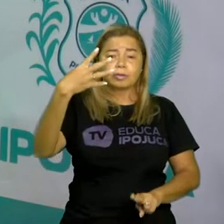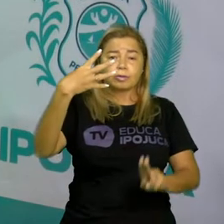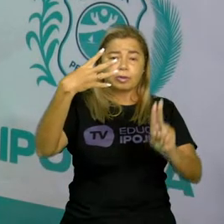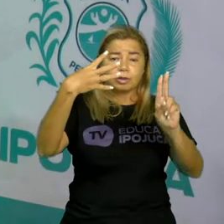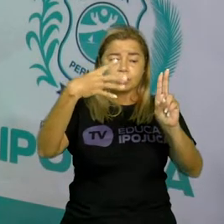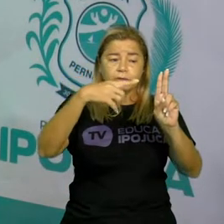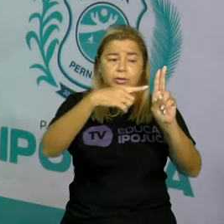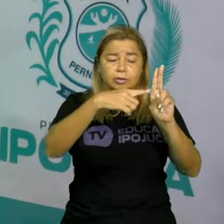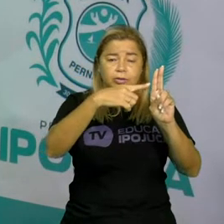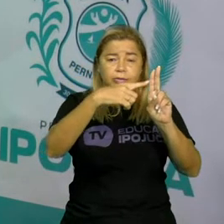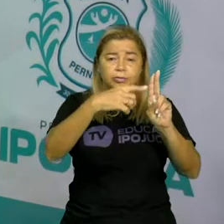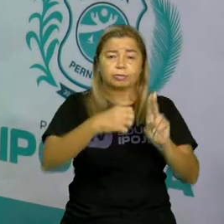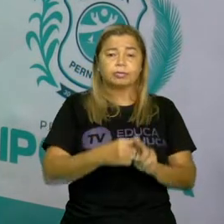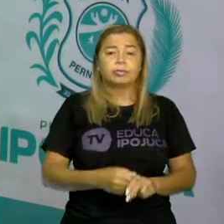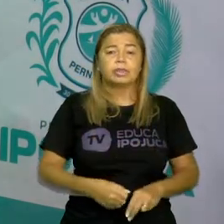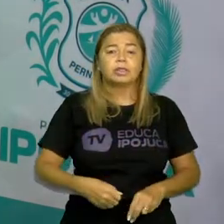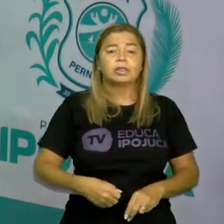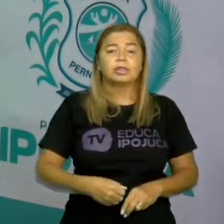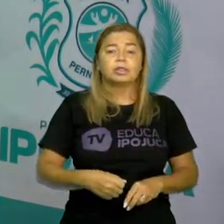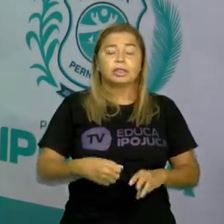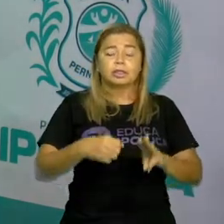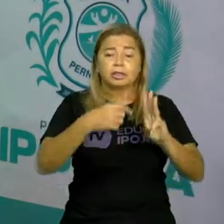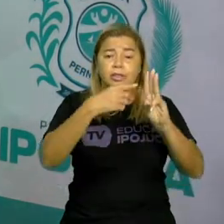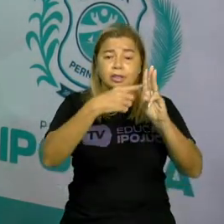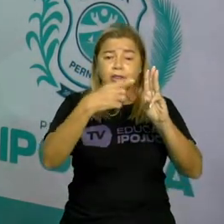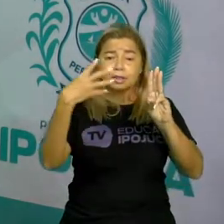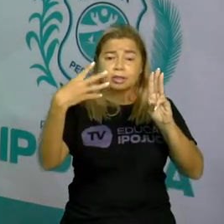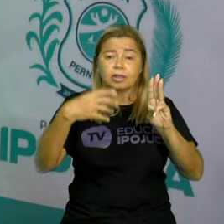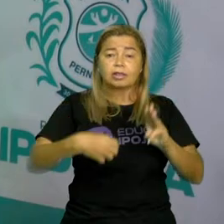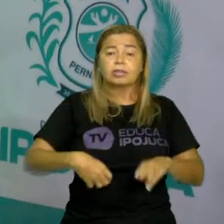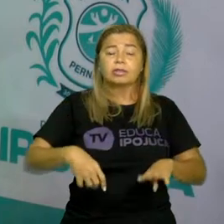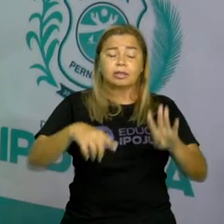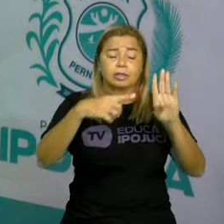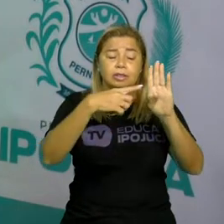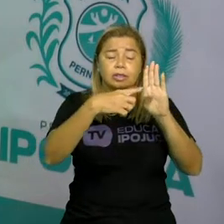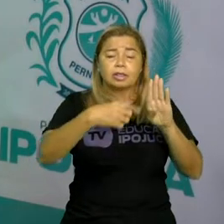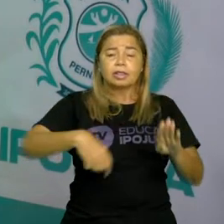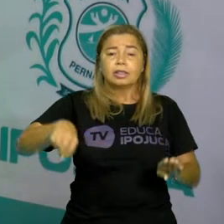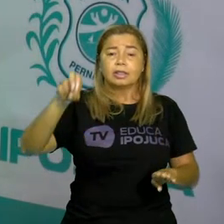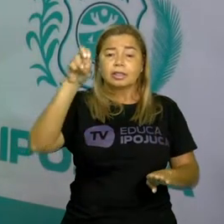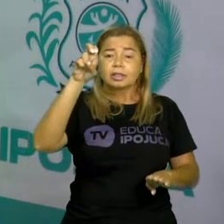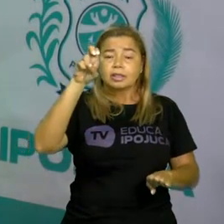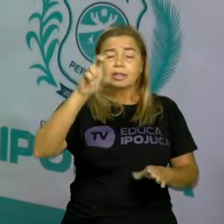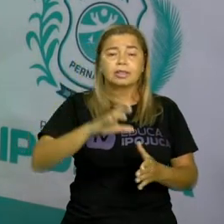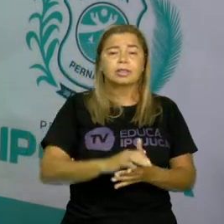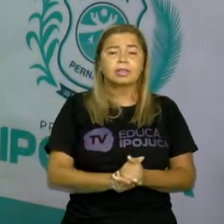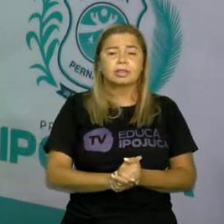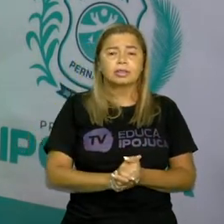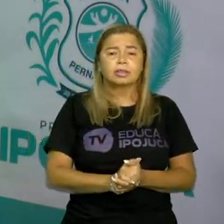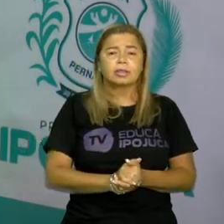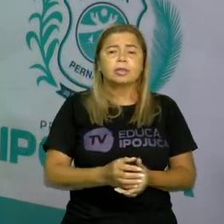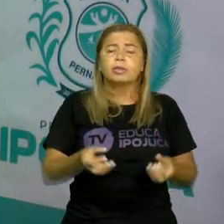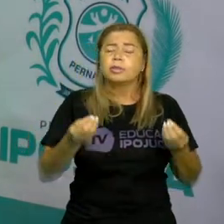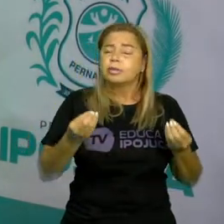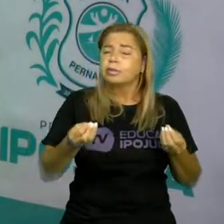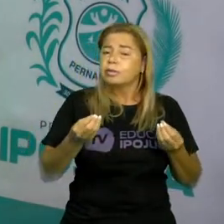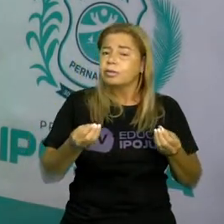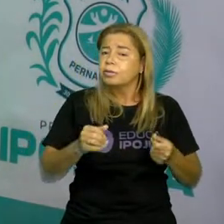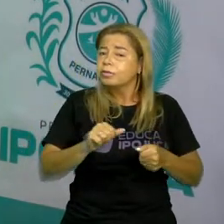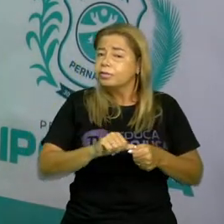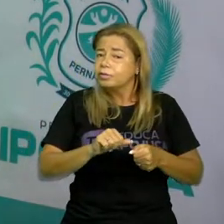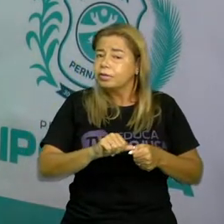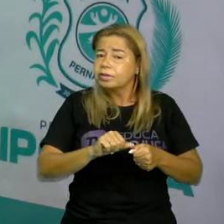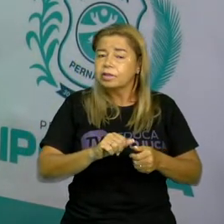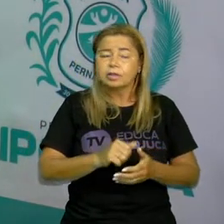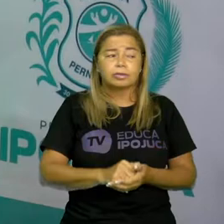a unidade de milhar, 5 dedinhos. E agora? Vamos lá, vamos fazer a relação.